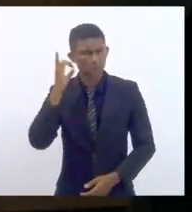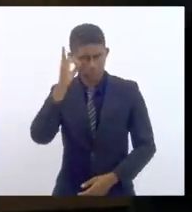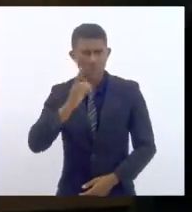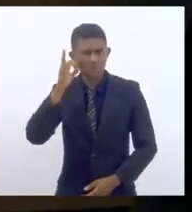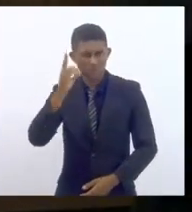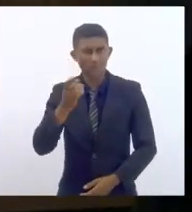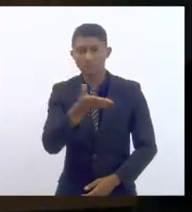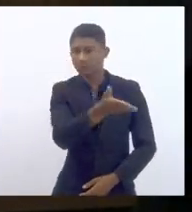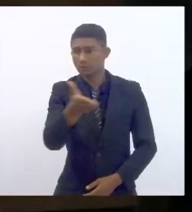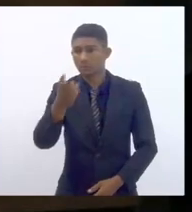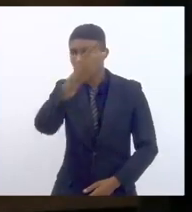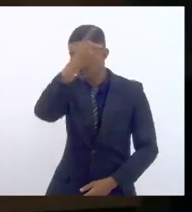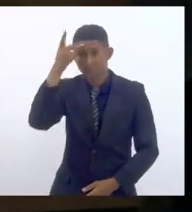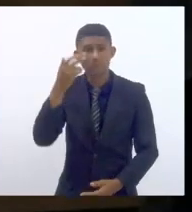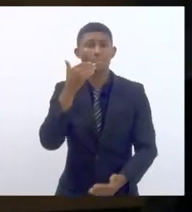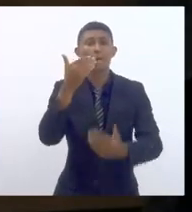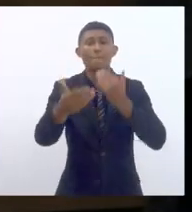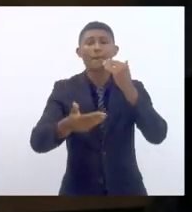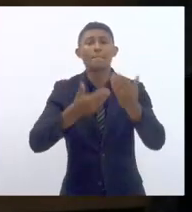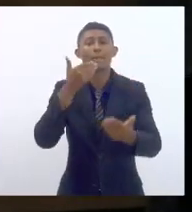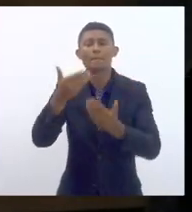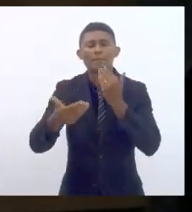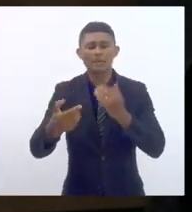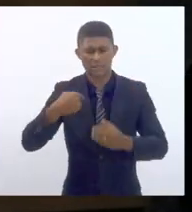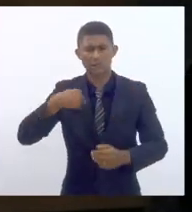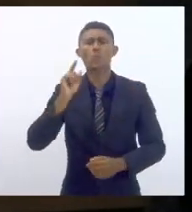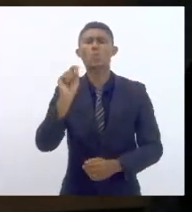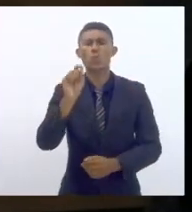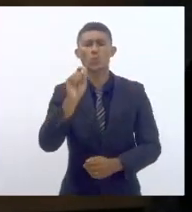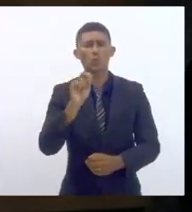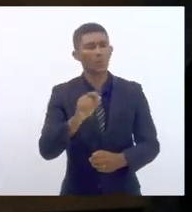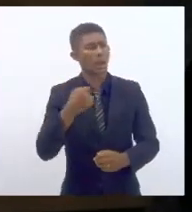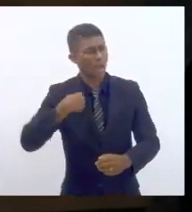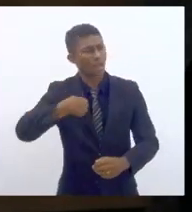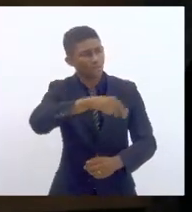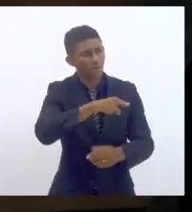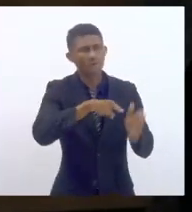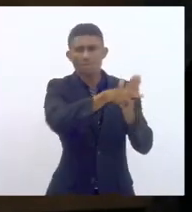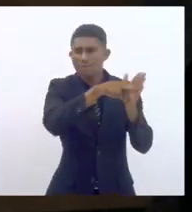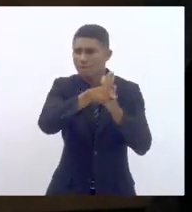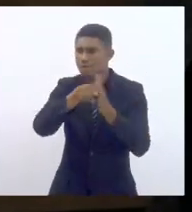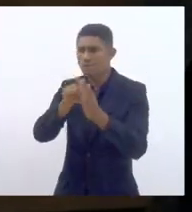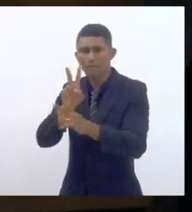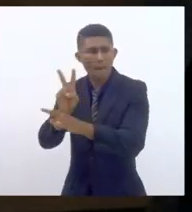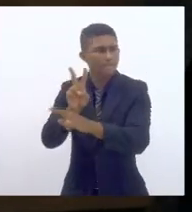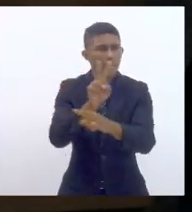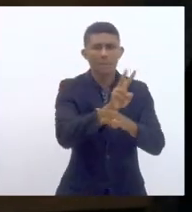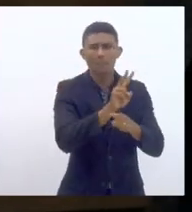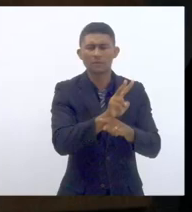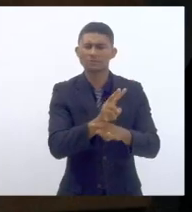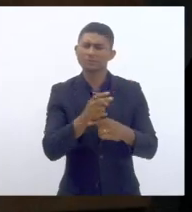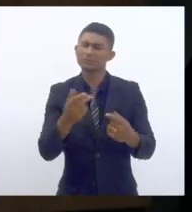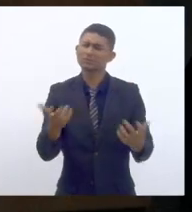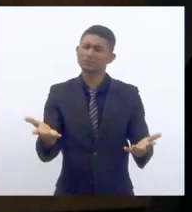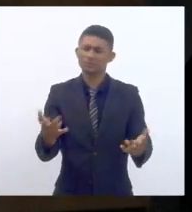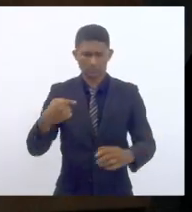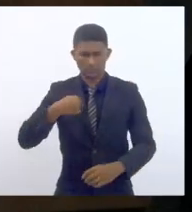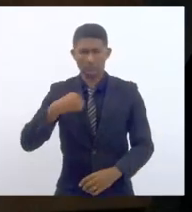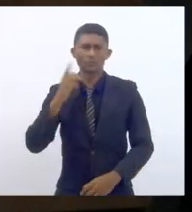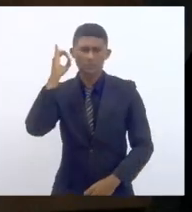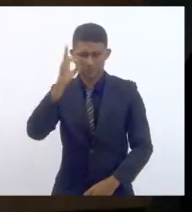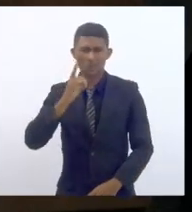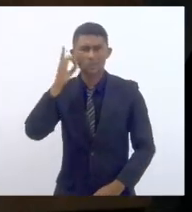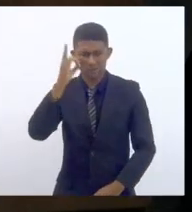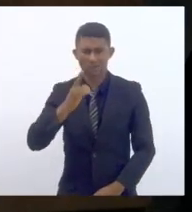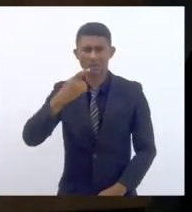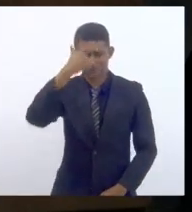de atenção, de fiscalizações, de demanda, e é inadmissível, senhor presidente, que eu, como uma deputada